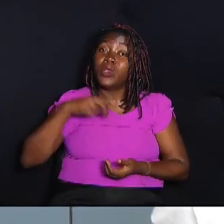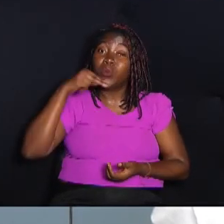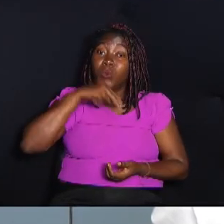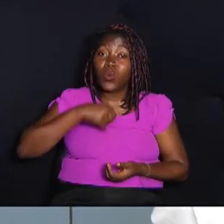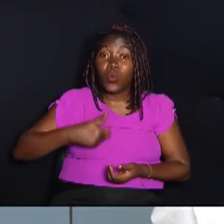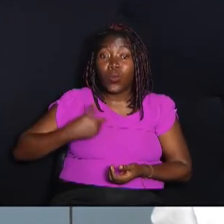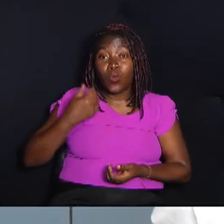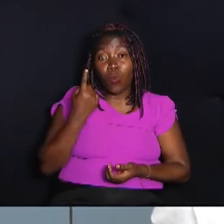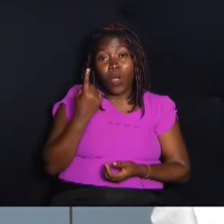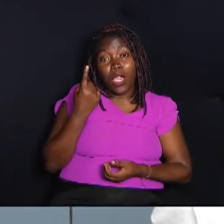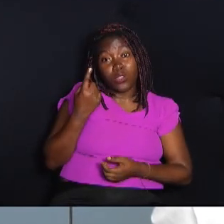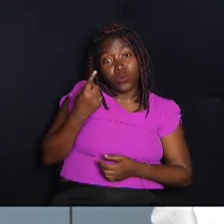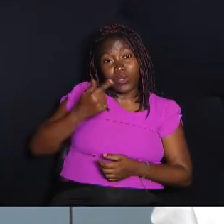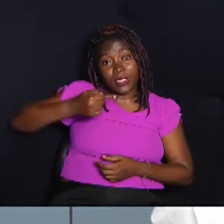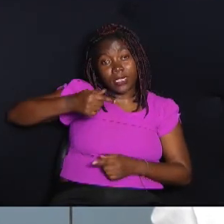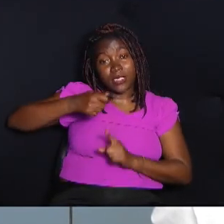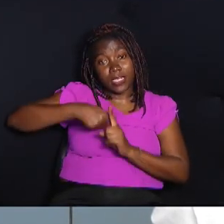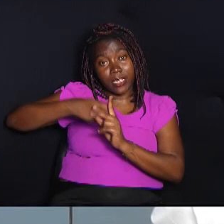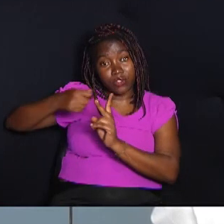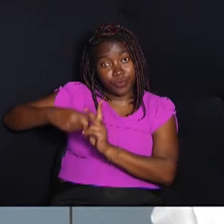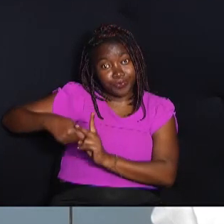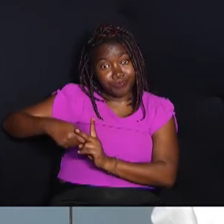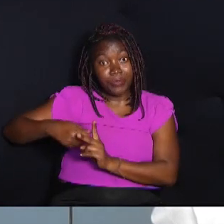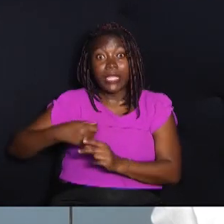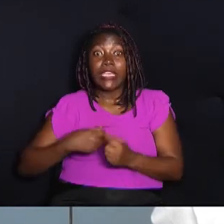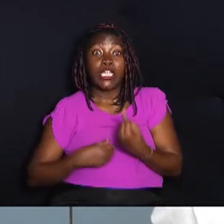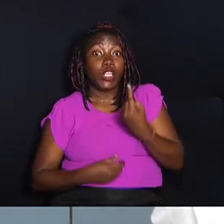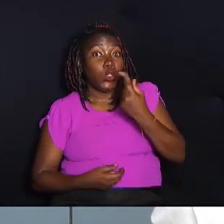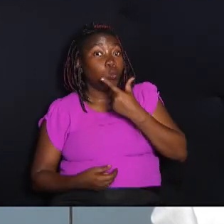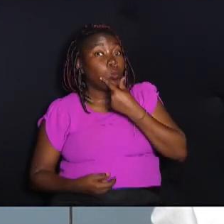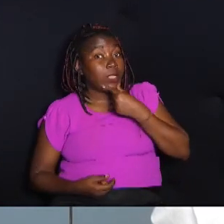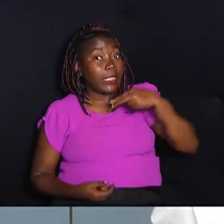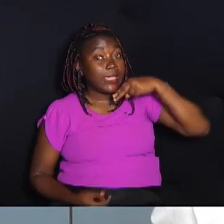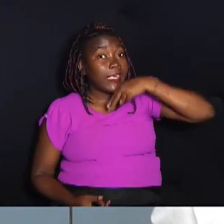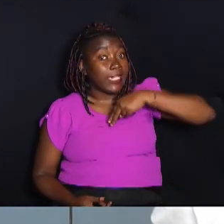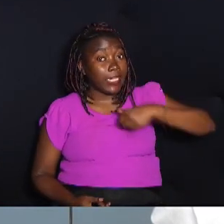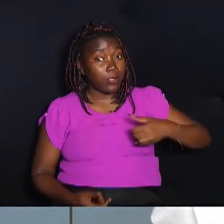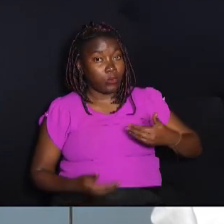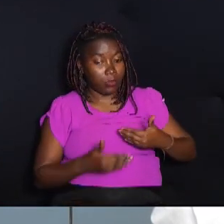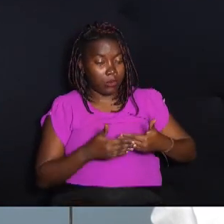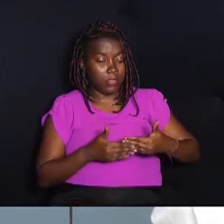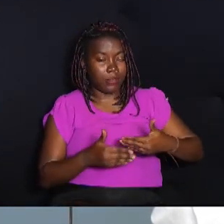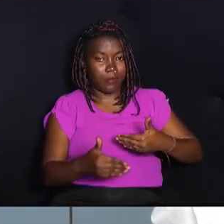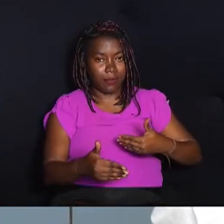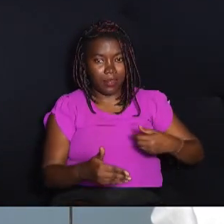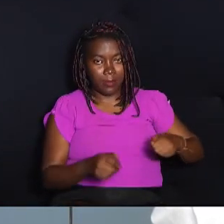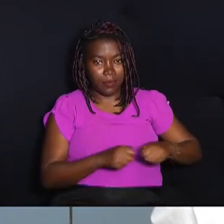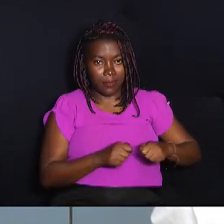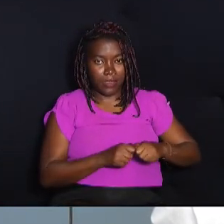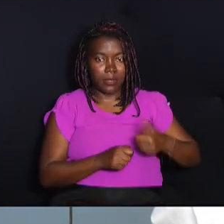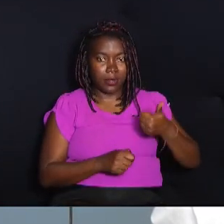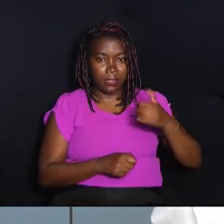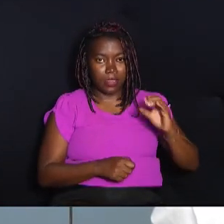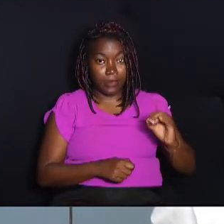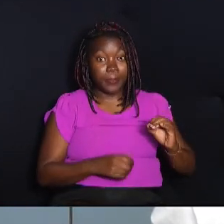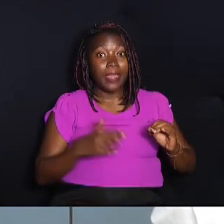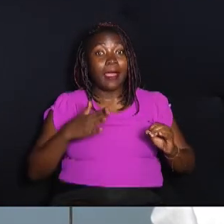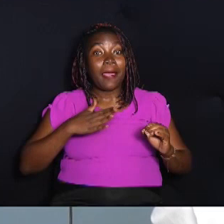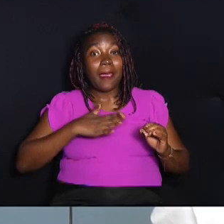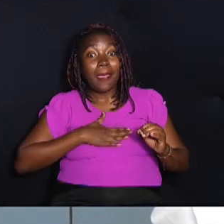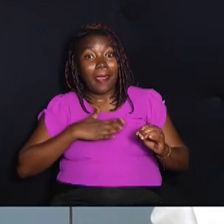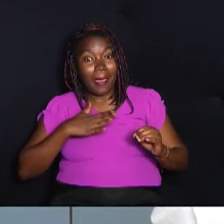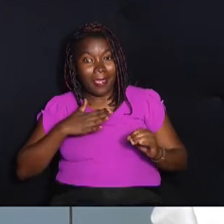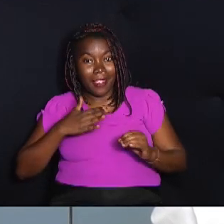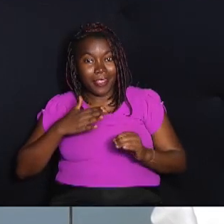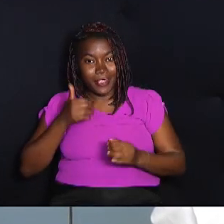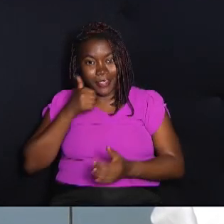7 meses, né, e um neto vai fazer 10. A minha norinha,